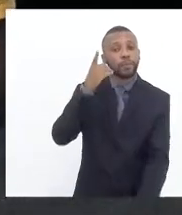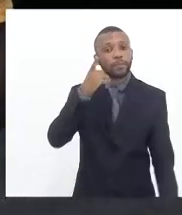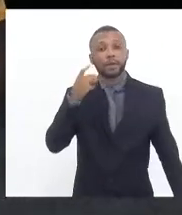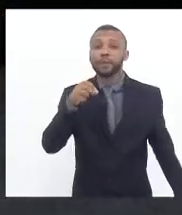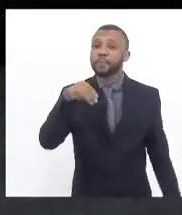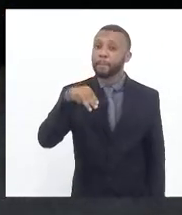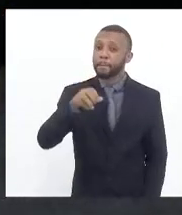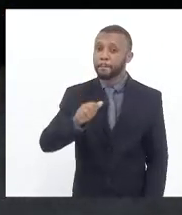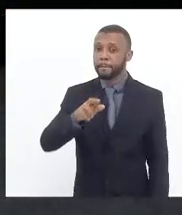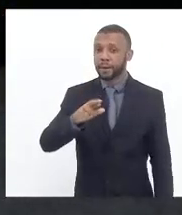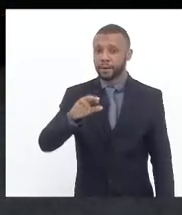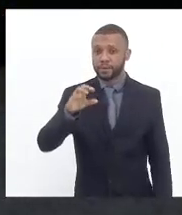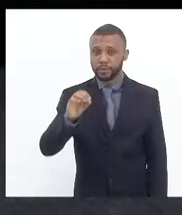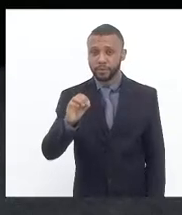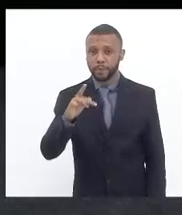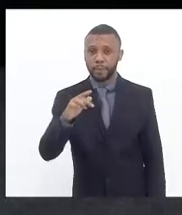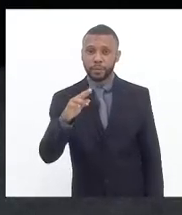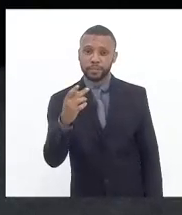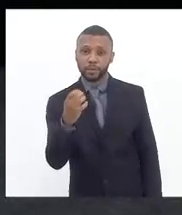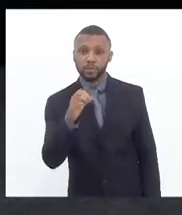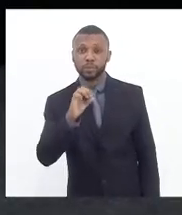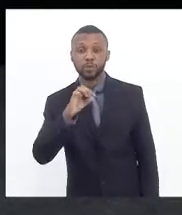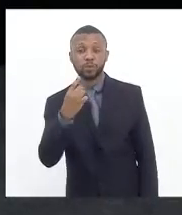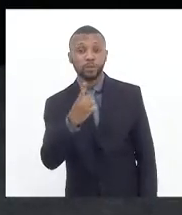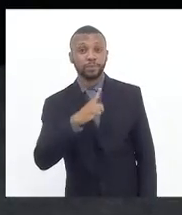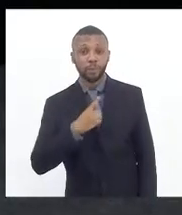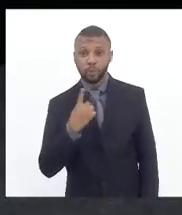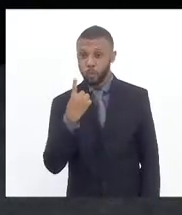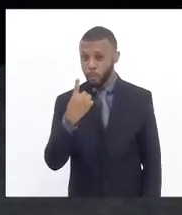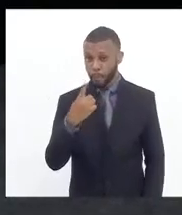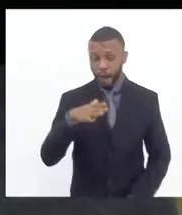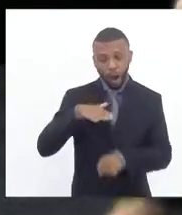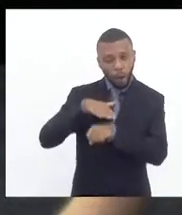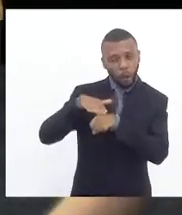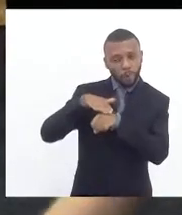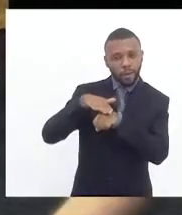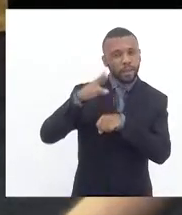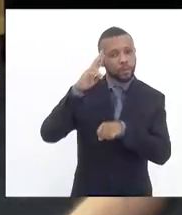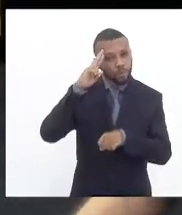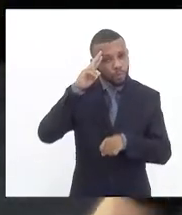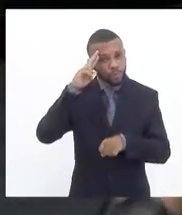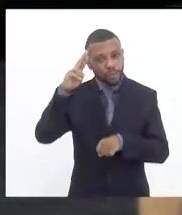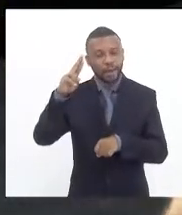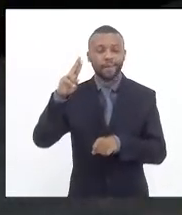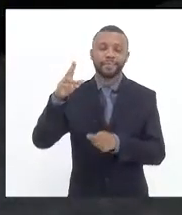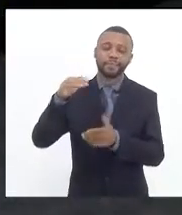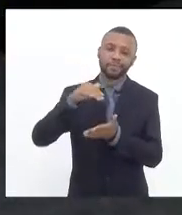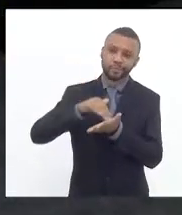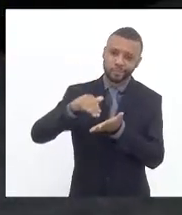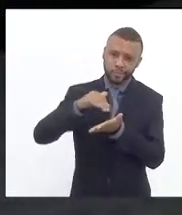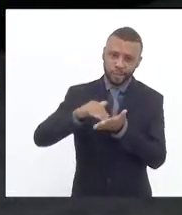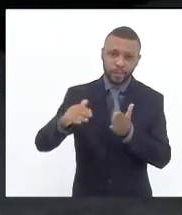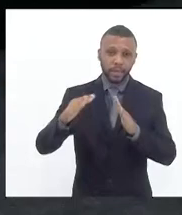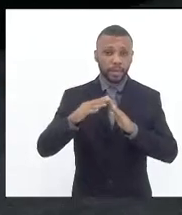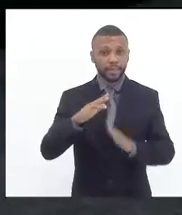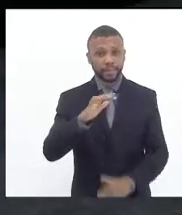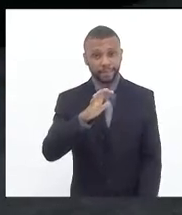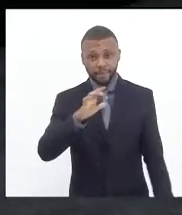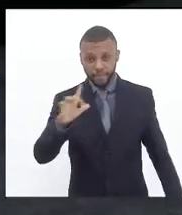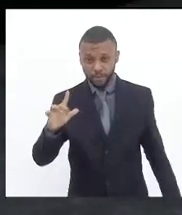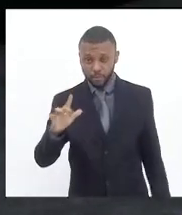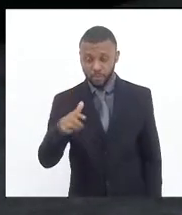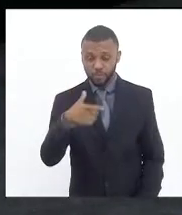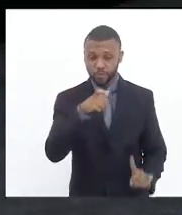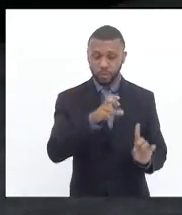para conversar nós só tivemos uma conversa que foi com o chefe de gabinete da casa civil o Marcus